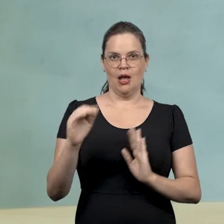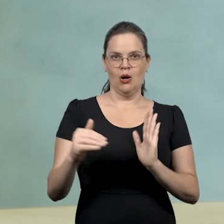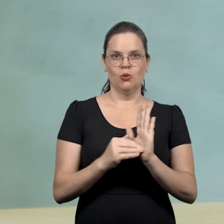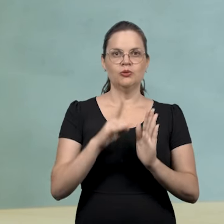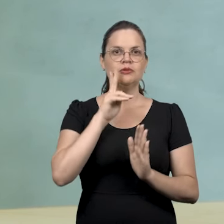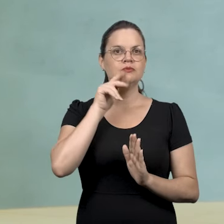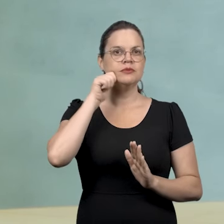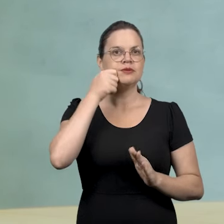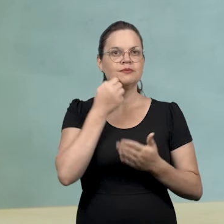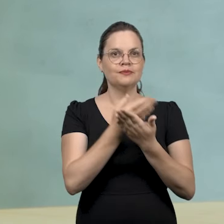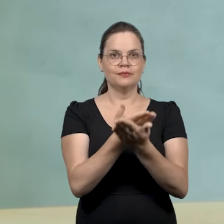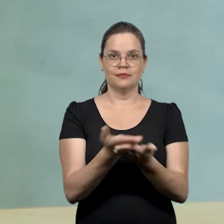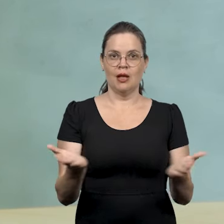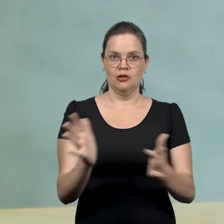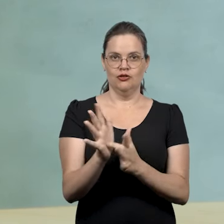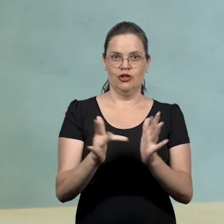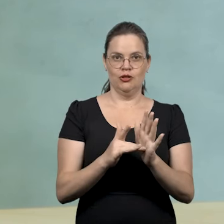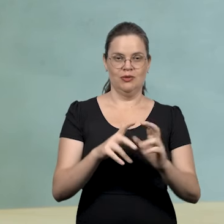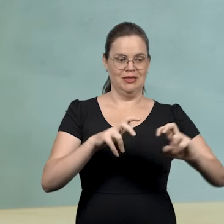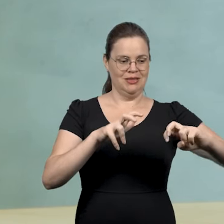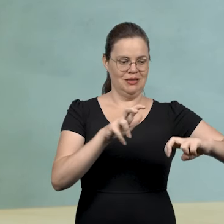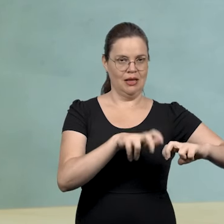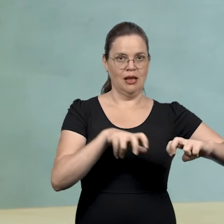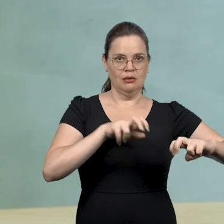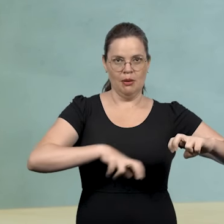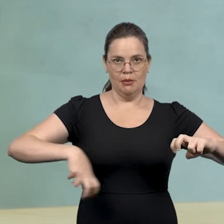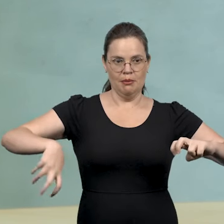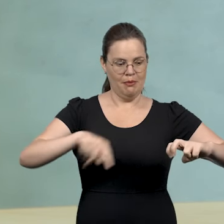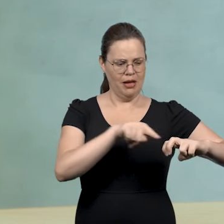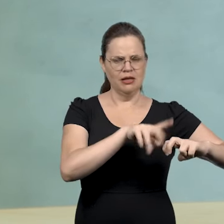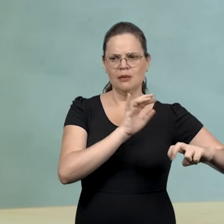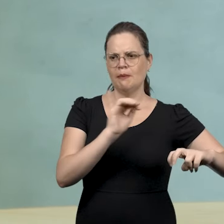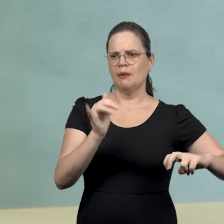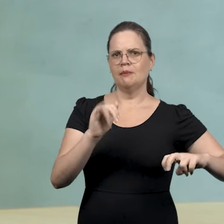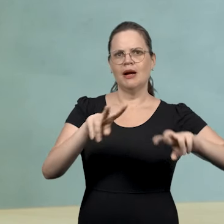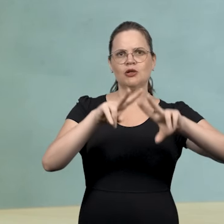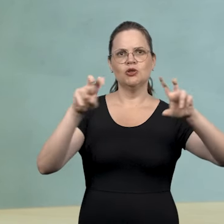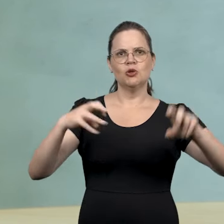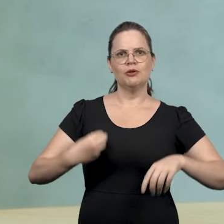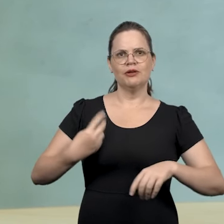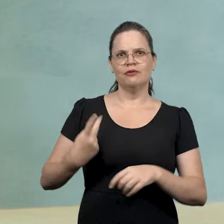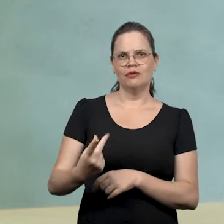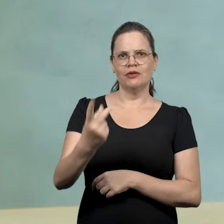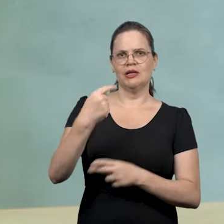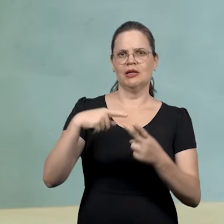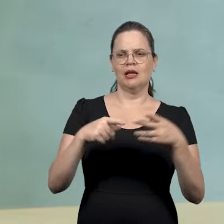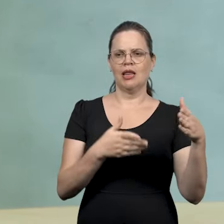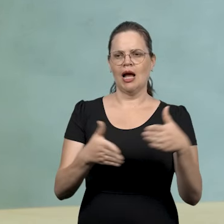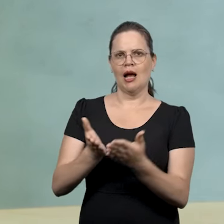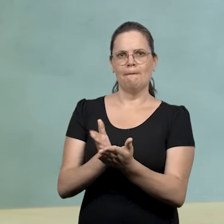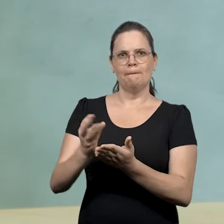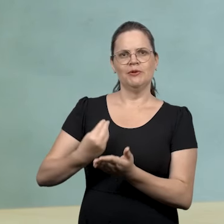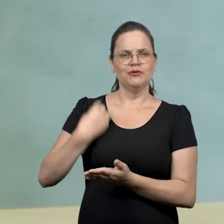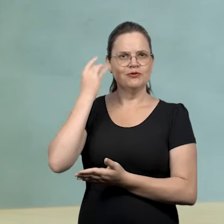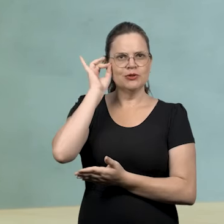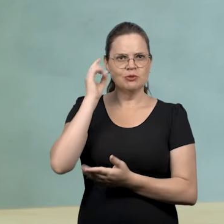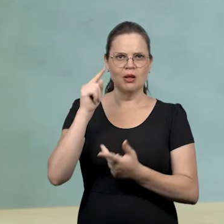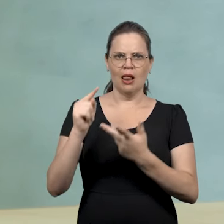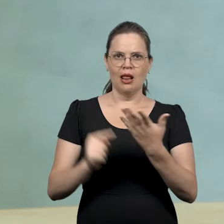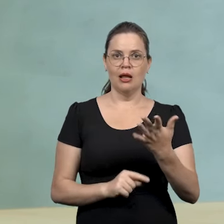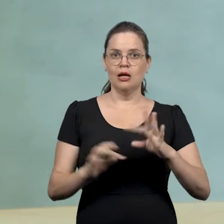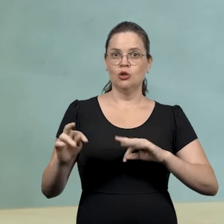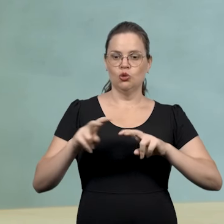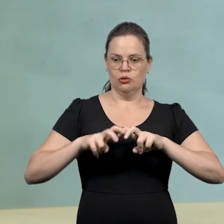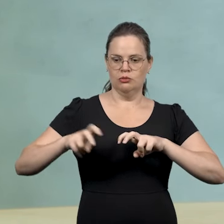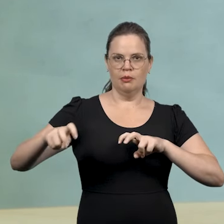última ceia, o Senhor Jesus, ele falava sobre a eternidade, os caminhos espirituais, de comunhão, e a palavra fala